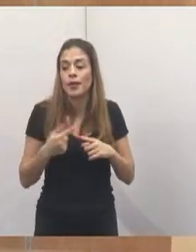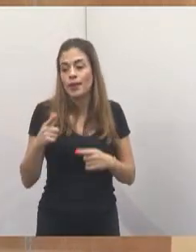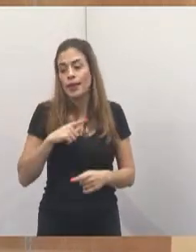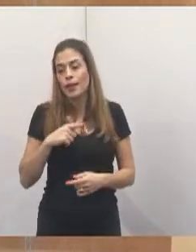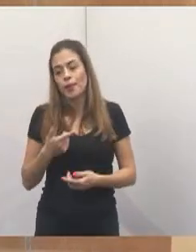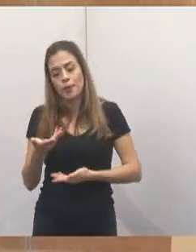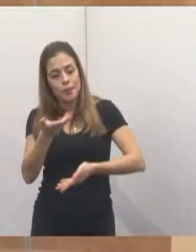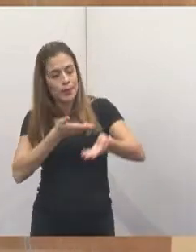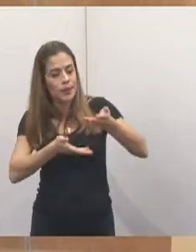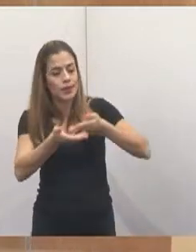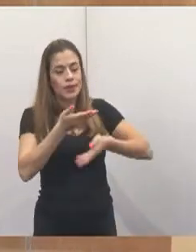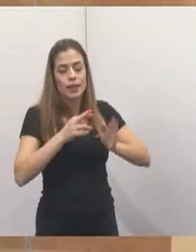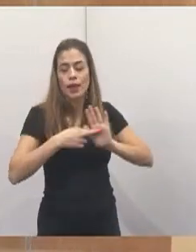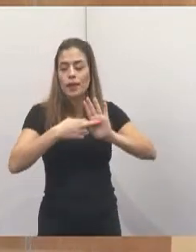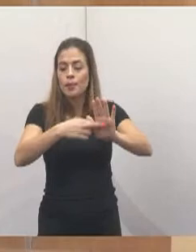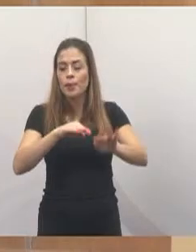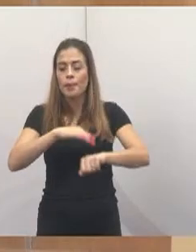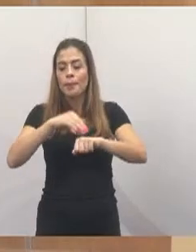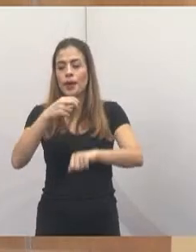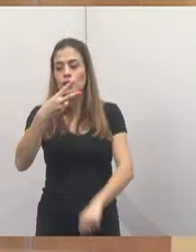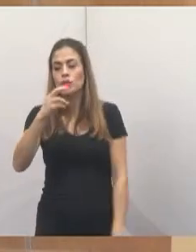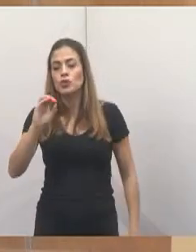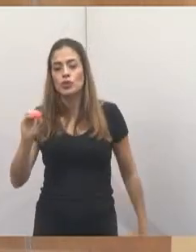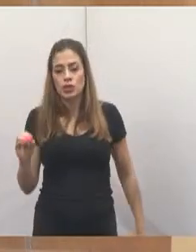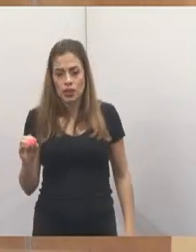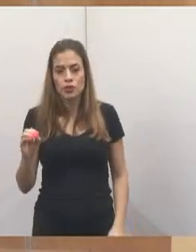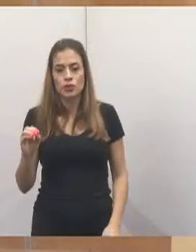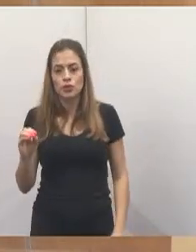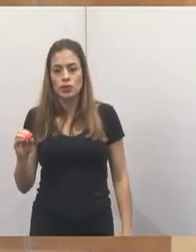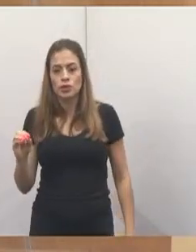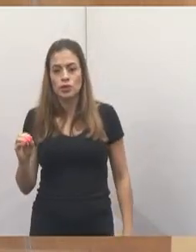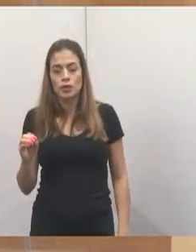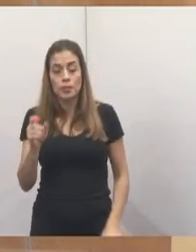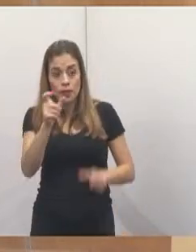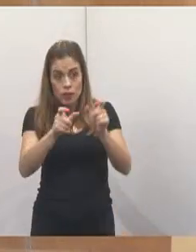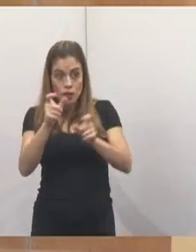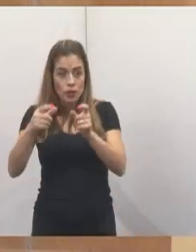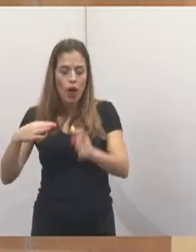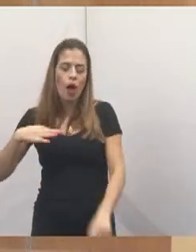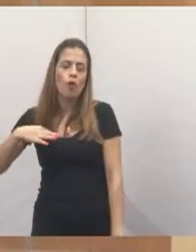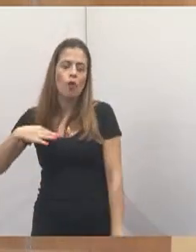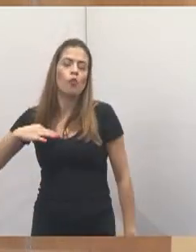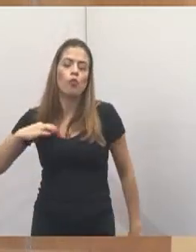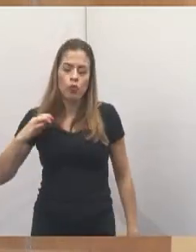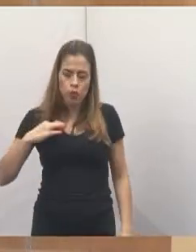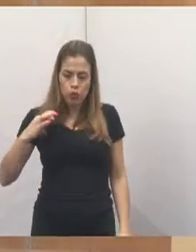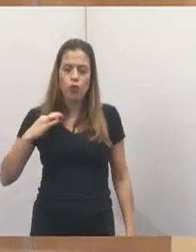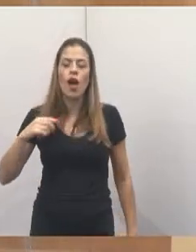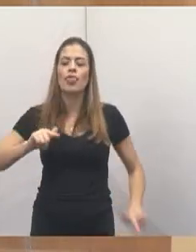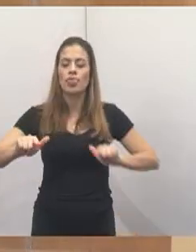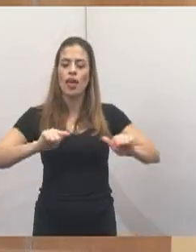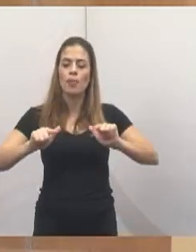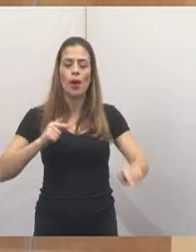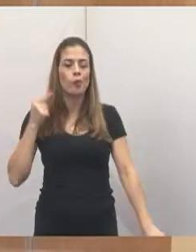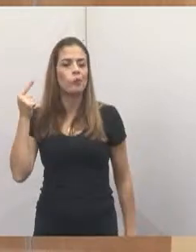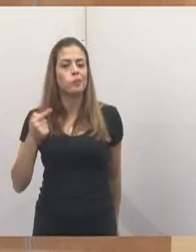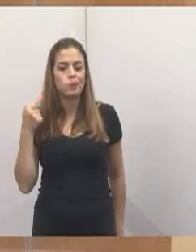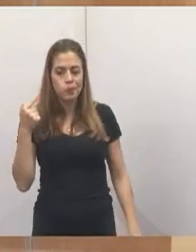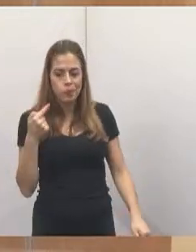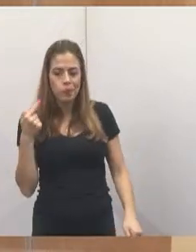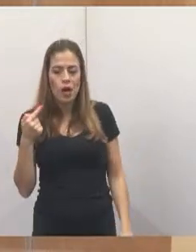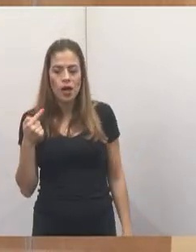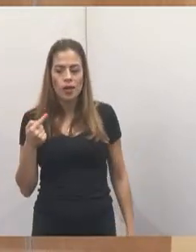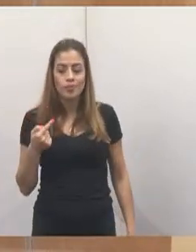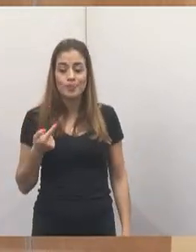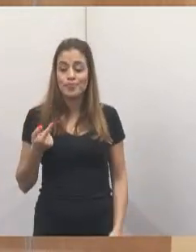esses que estão representando aí, mais de 200 colegas que voluntariamente trabalham para a advocacia sem nem